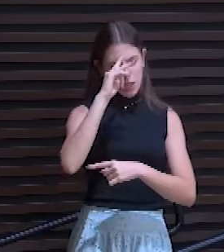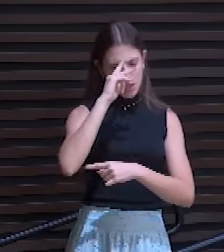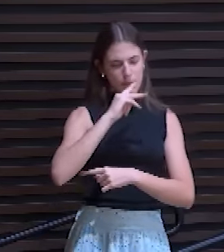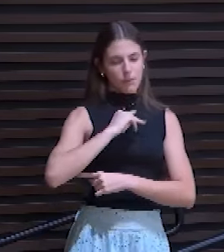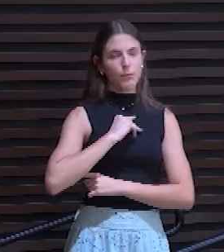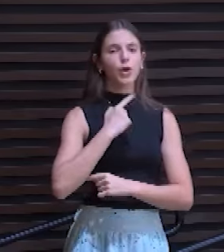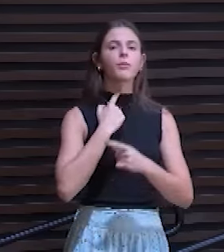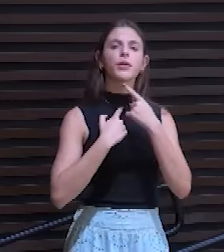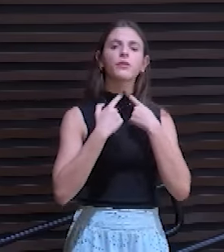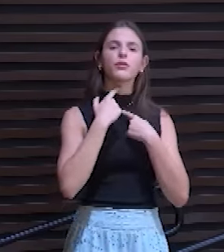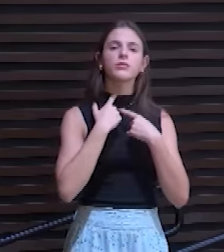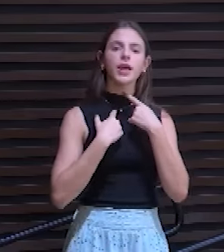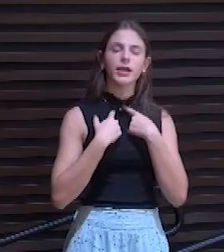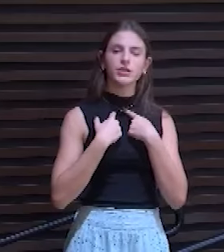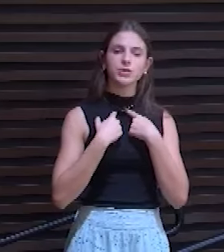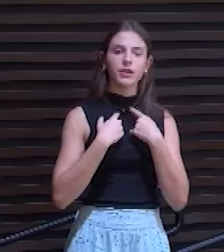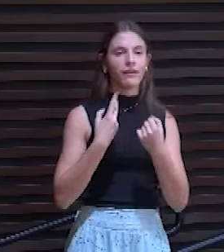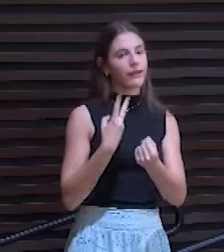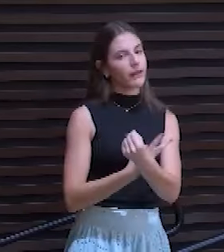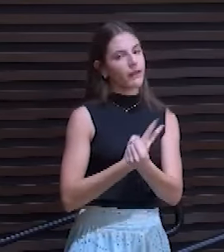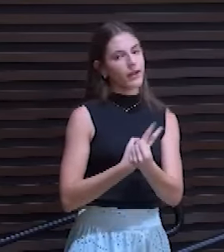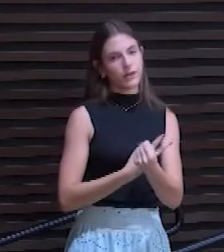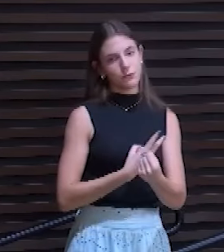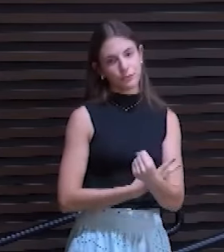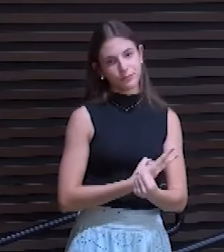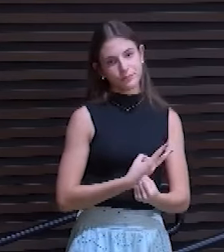desejos ou para a glória de Deus?